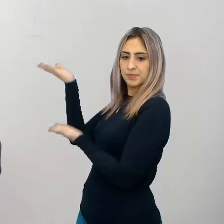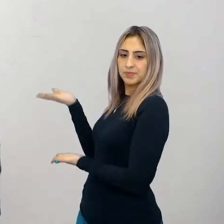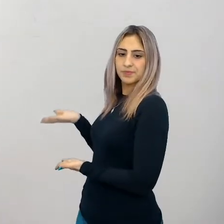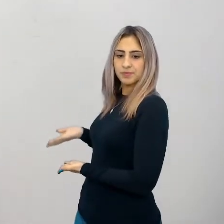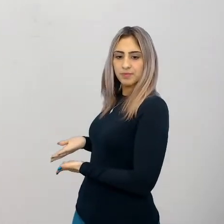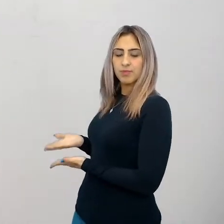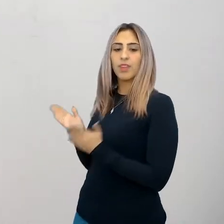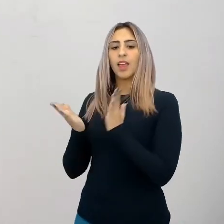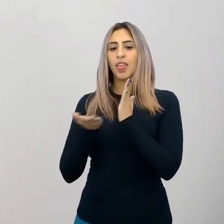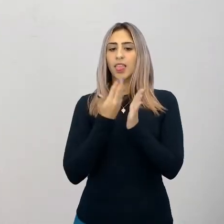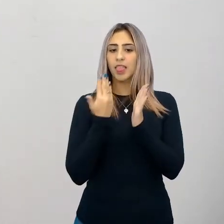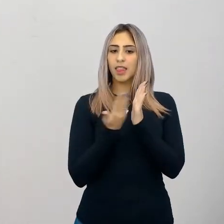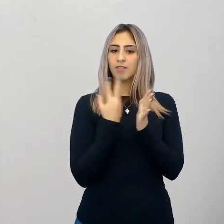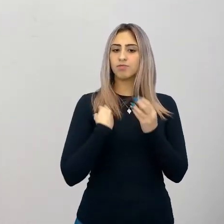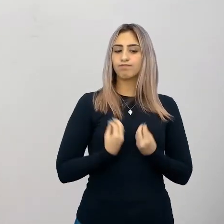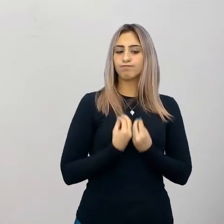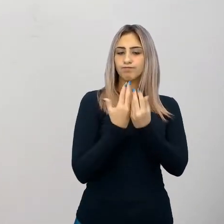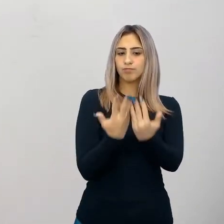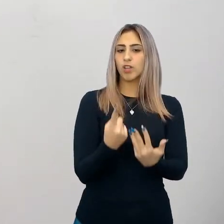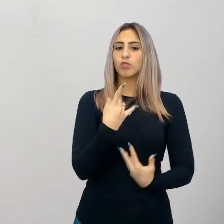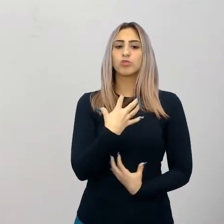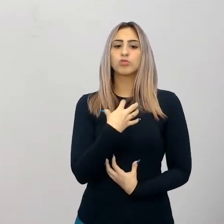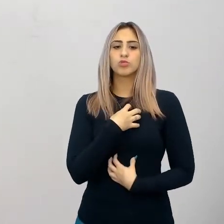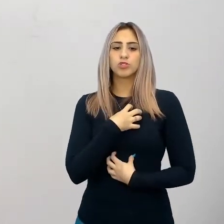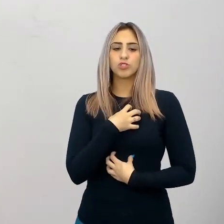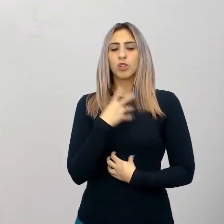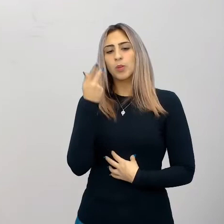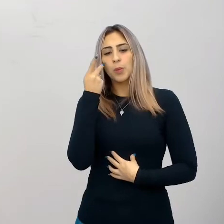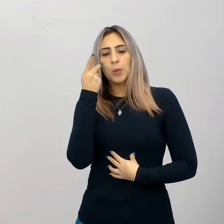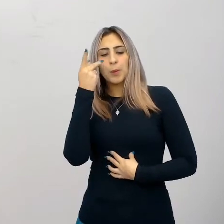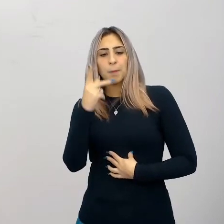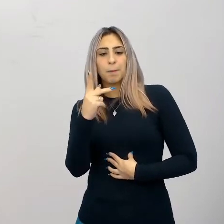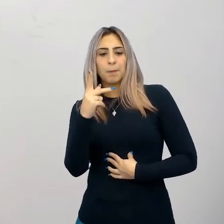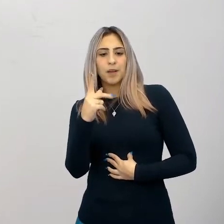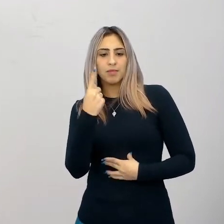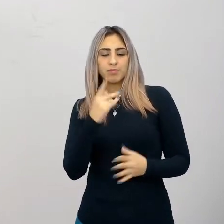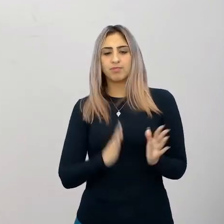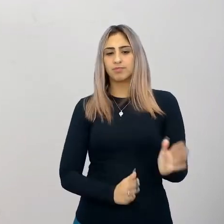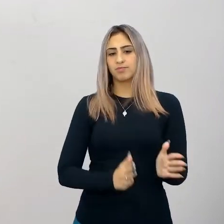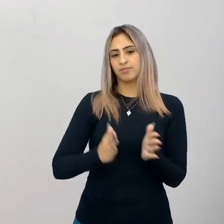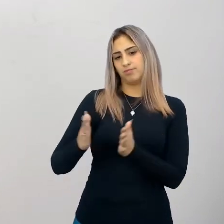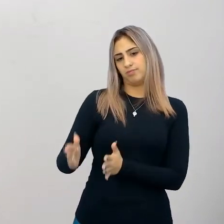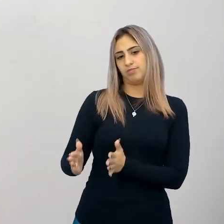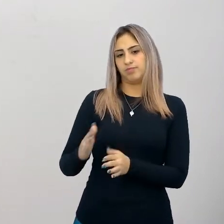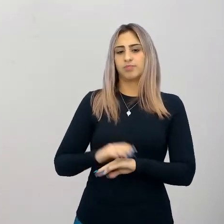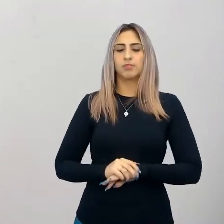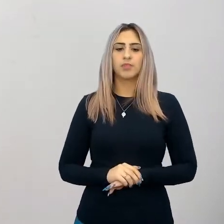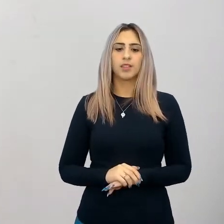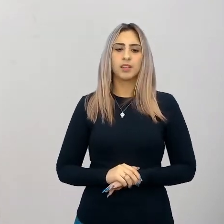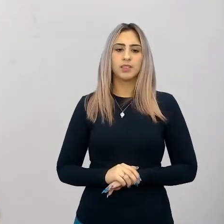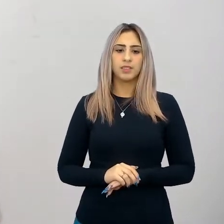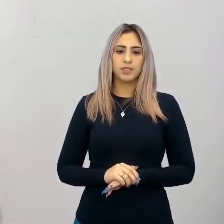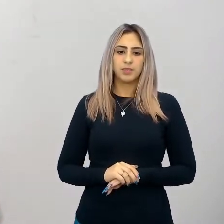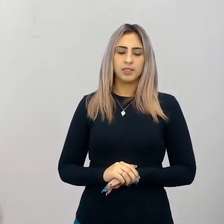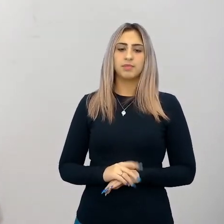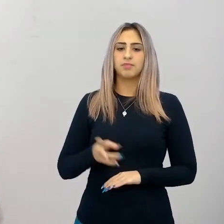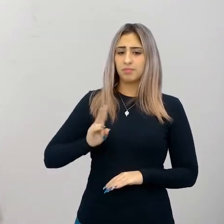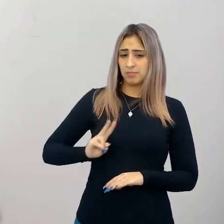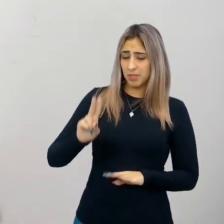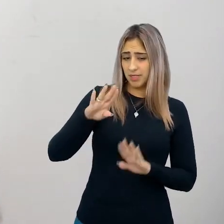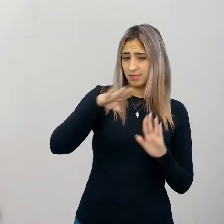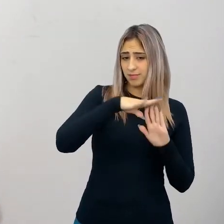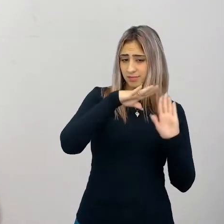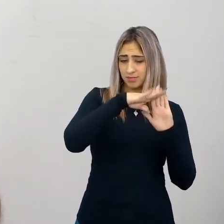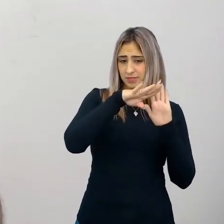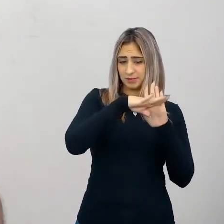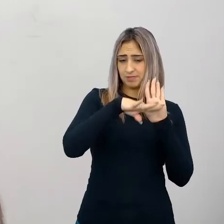foram transpostos, de alguma forma, para a literatura, para o cinema. E aí, ó, a mesma lista, mas aí